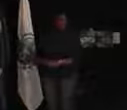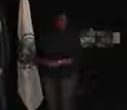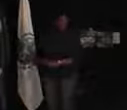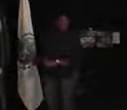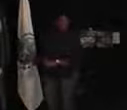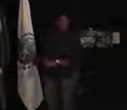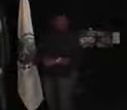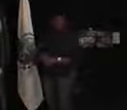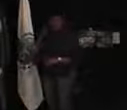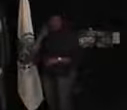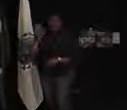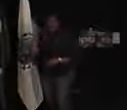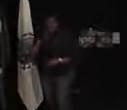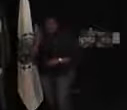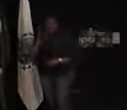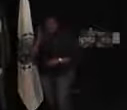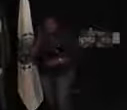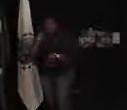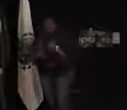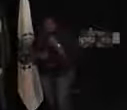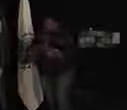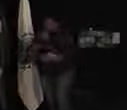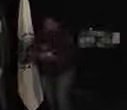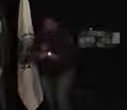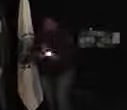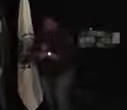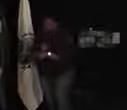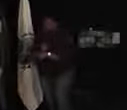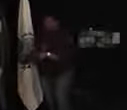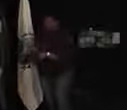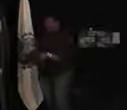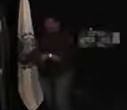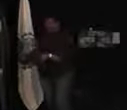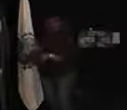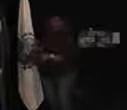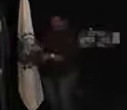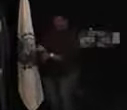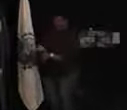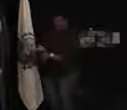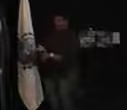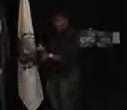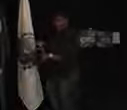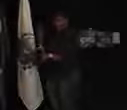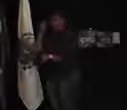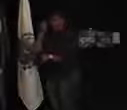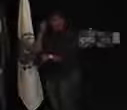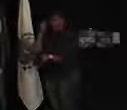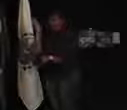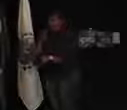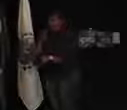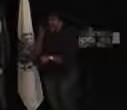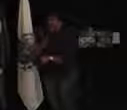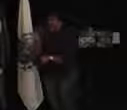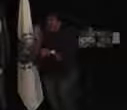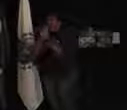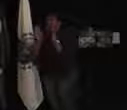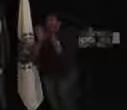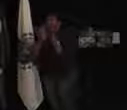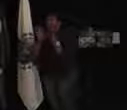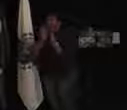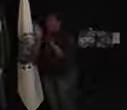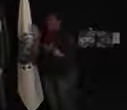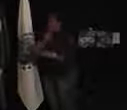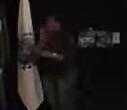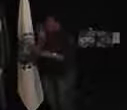Vou dar uma olhadinha. Aí ela tenta se enganar, né? Porque ela fala assim: vou dar uma olhadinha rapidinho no Face. Vocês